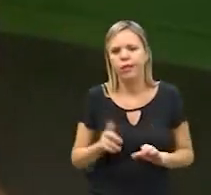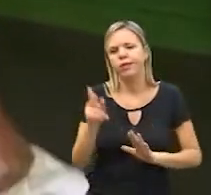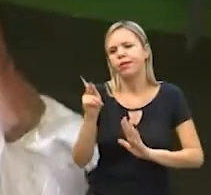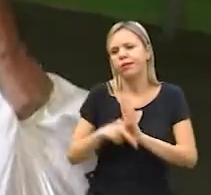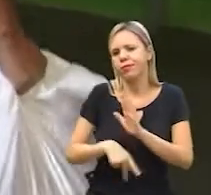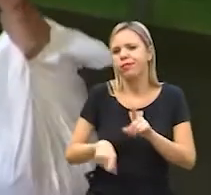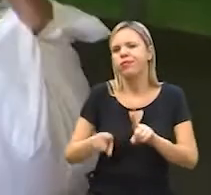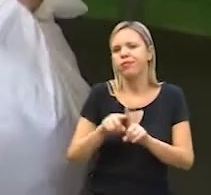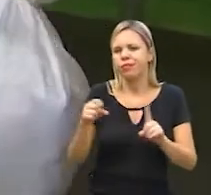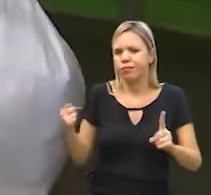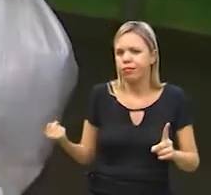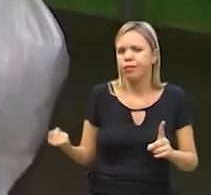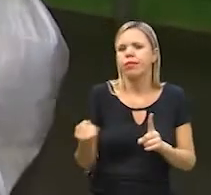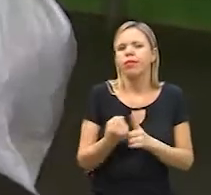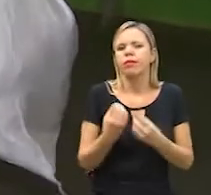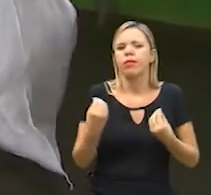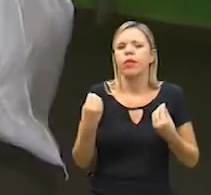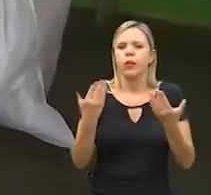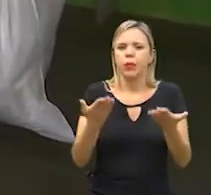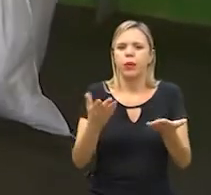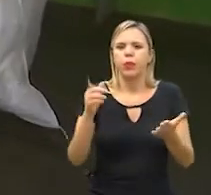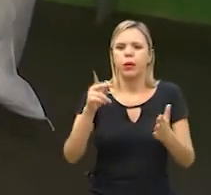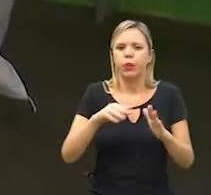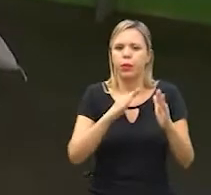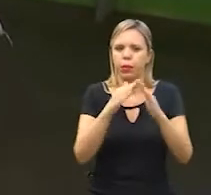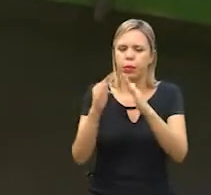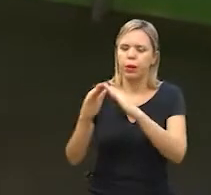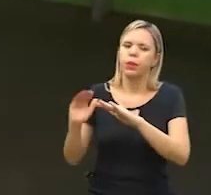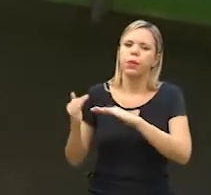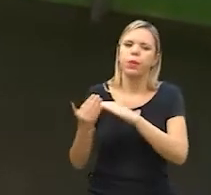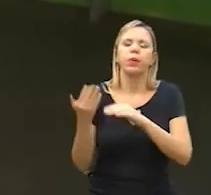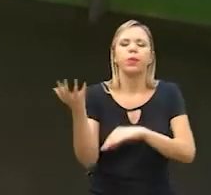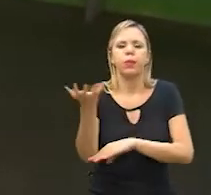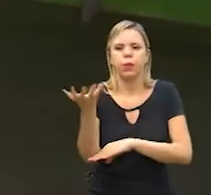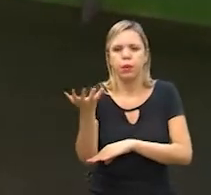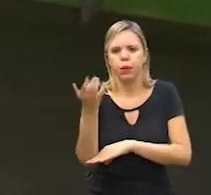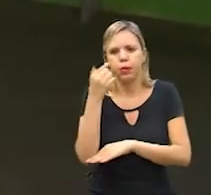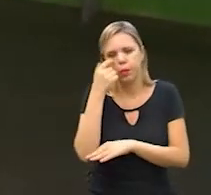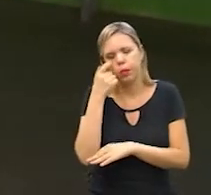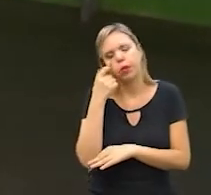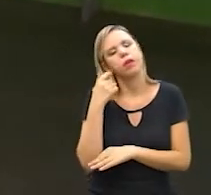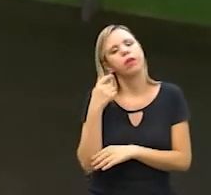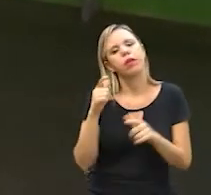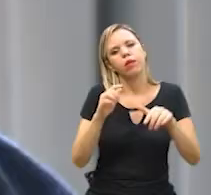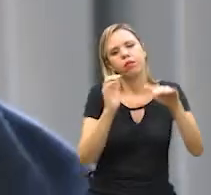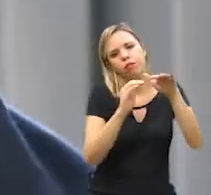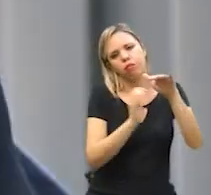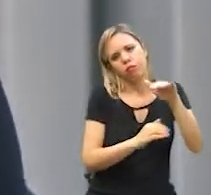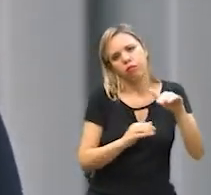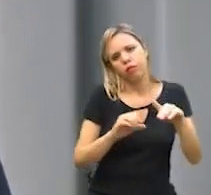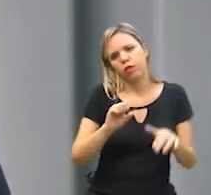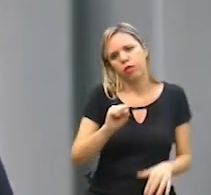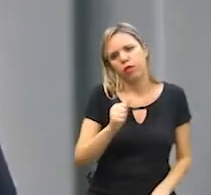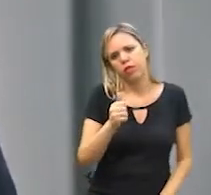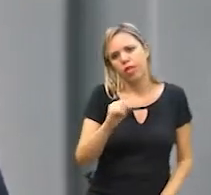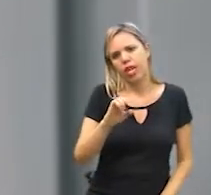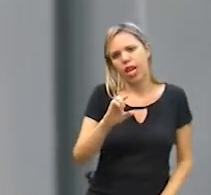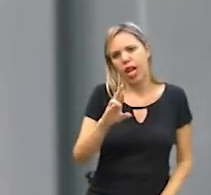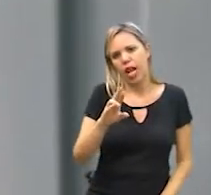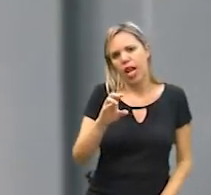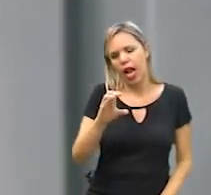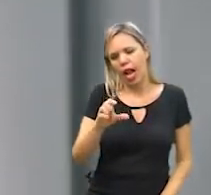é desses outros projetos sociais que são encaminhados esses moradores de rua até o bagageiro, como o seu Carlos,